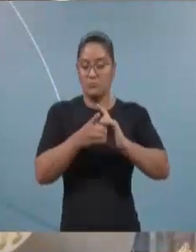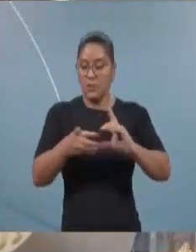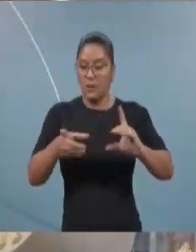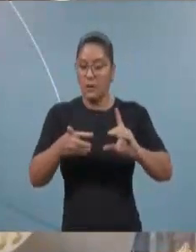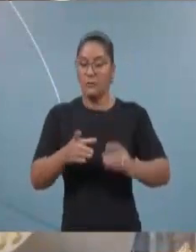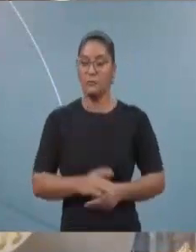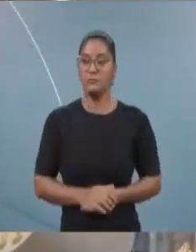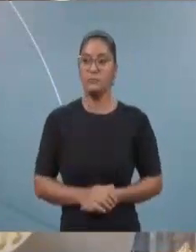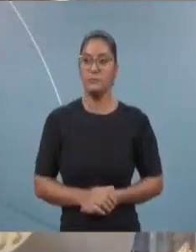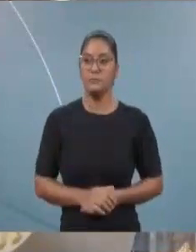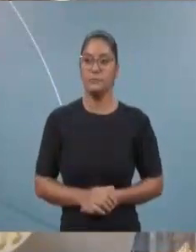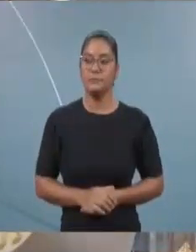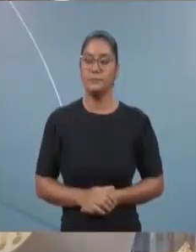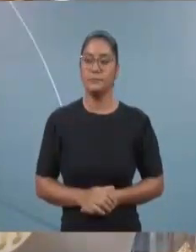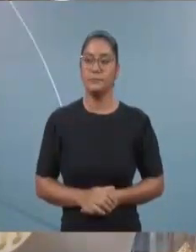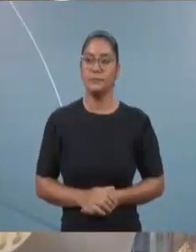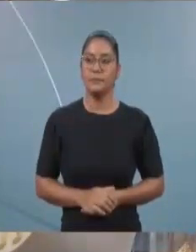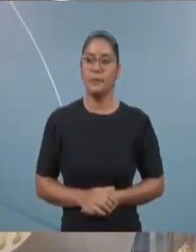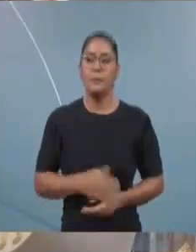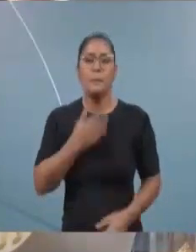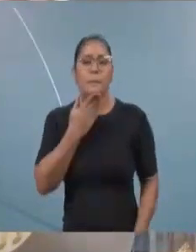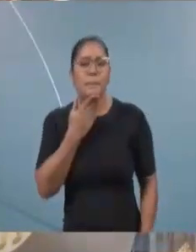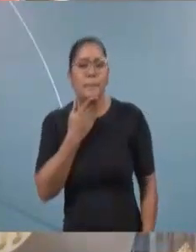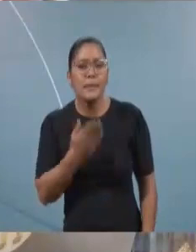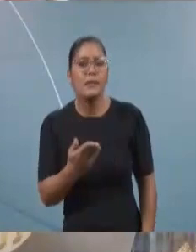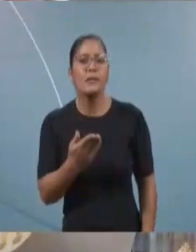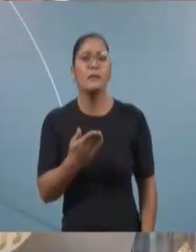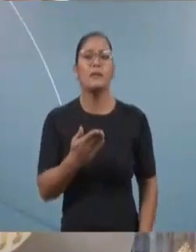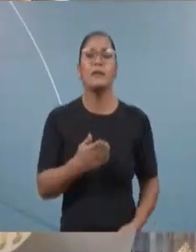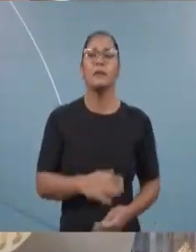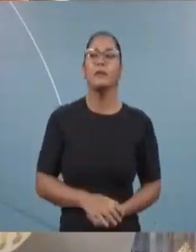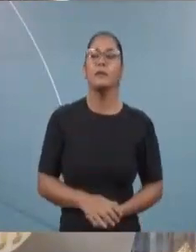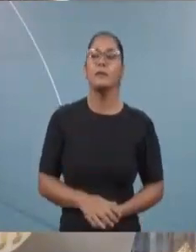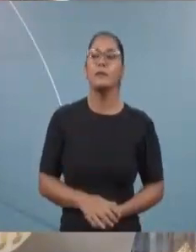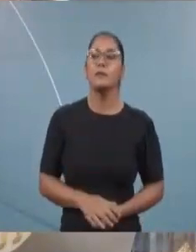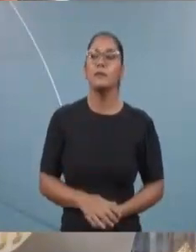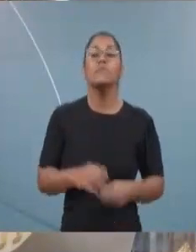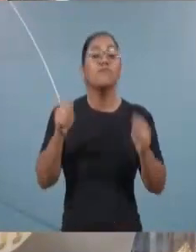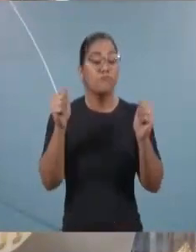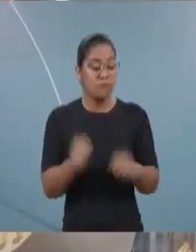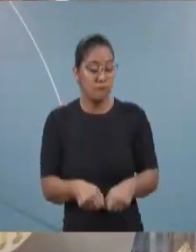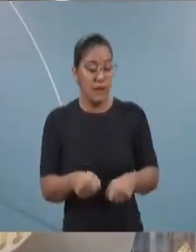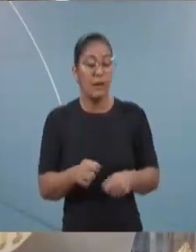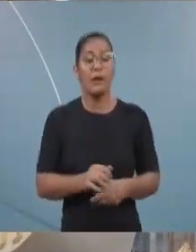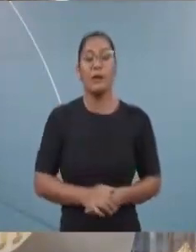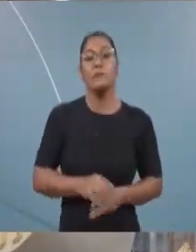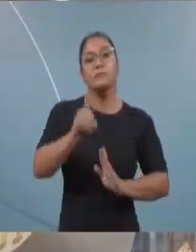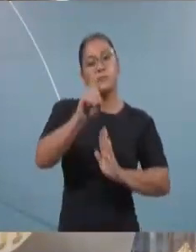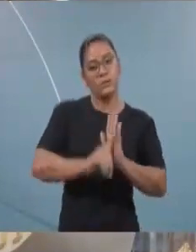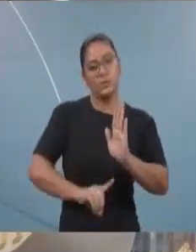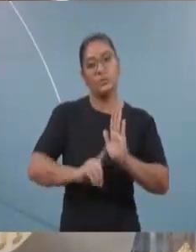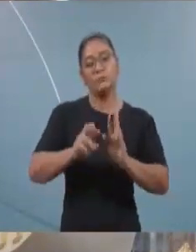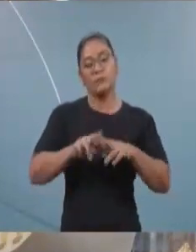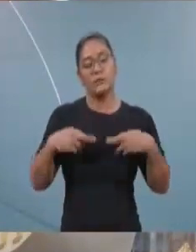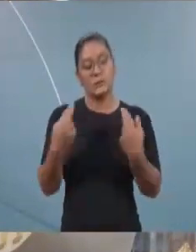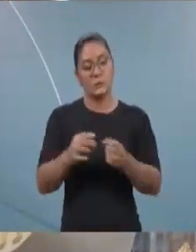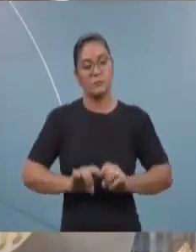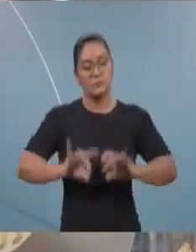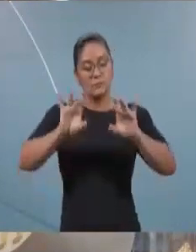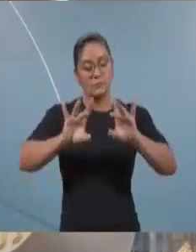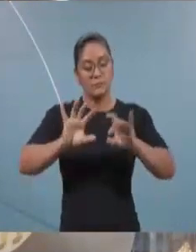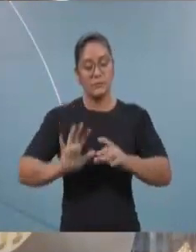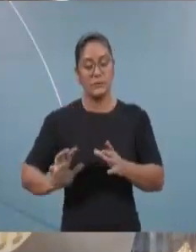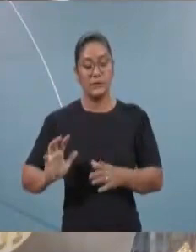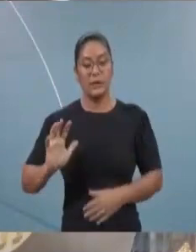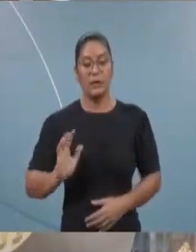que a gente tá aqui a fazer um apelo é para que seja garantido seja dado o direito da sessão solene de ser